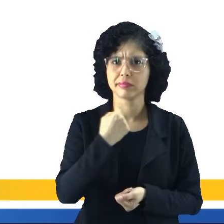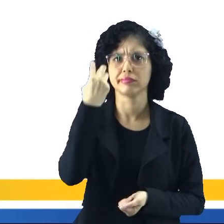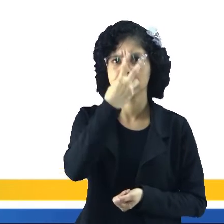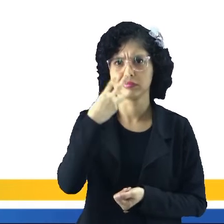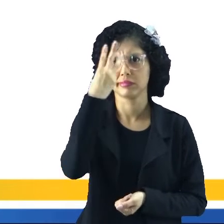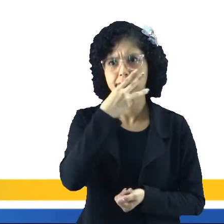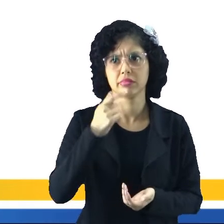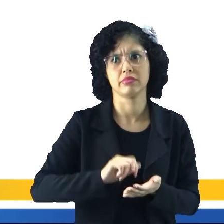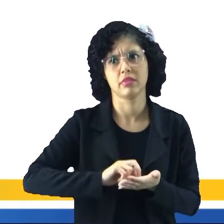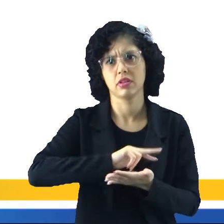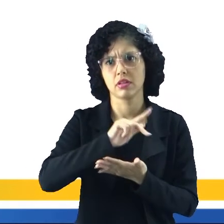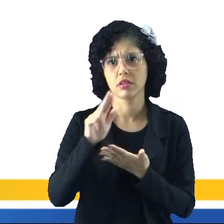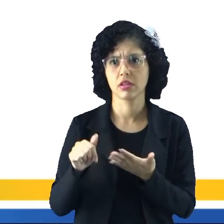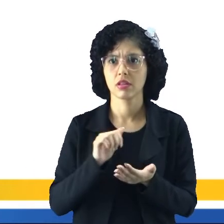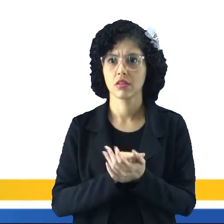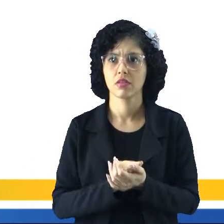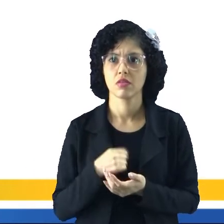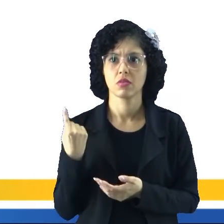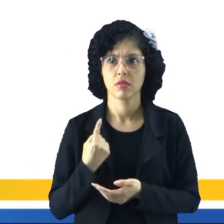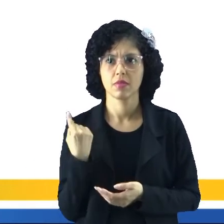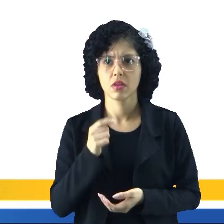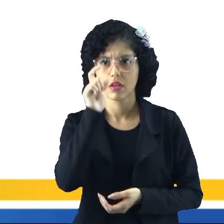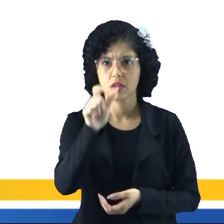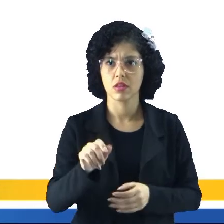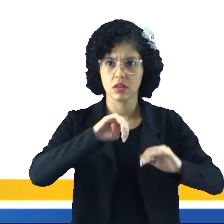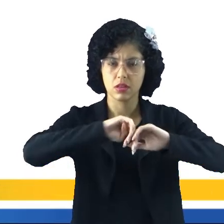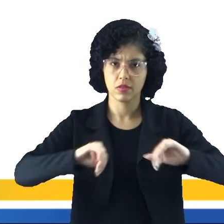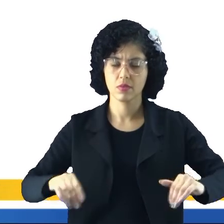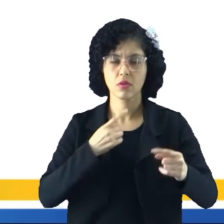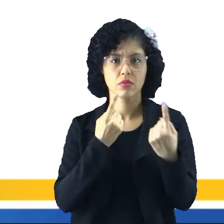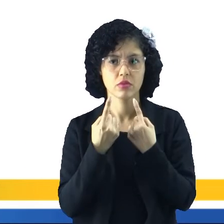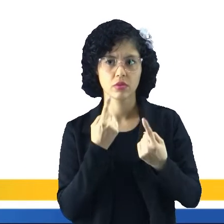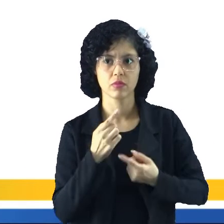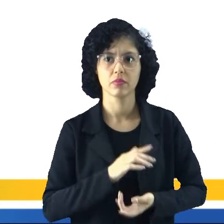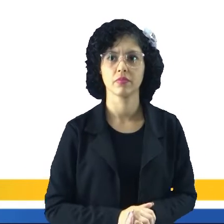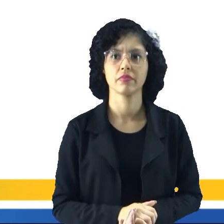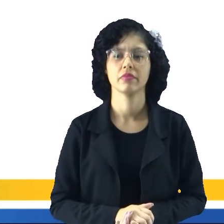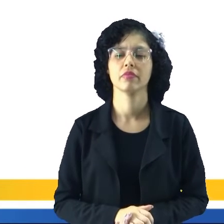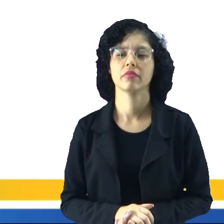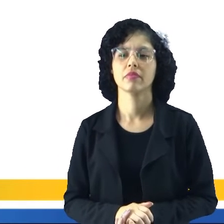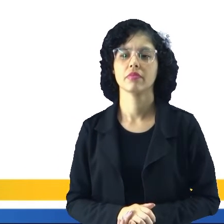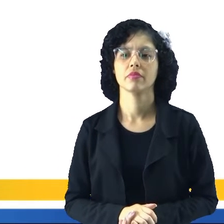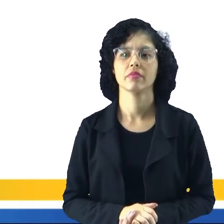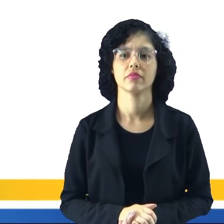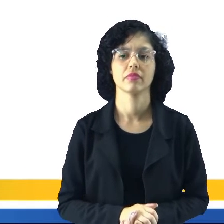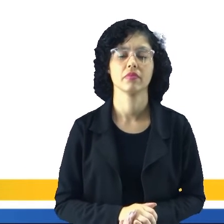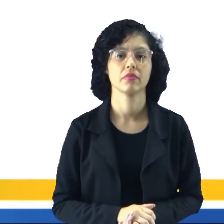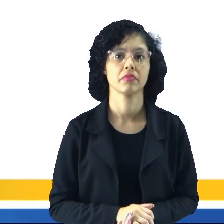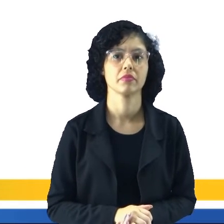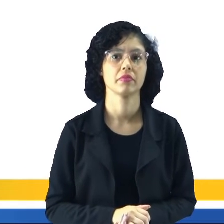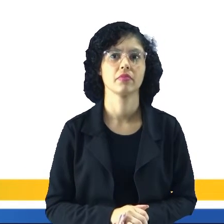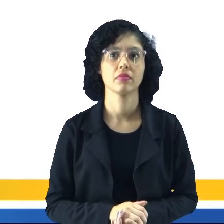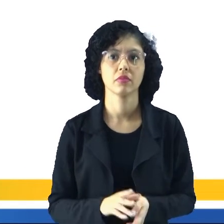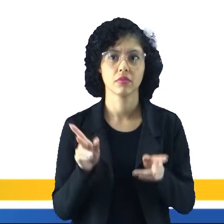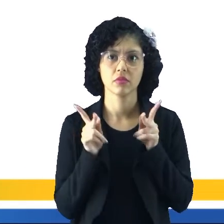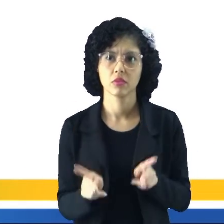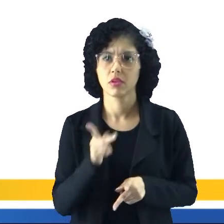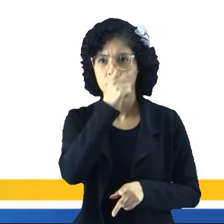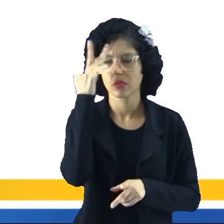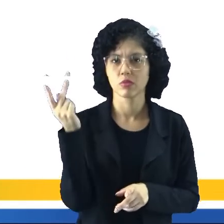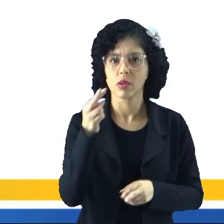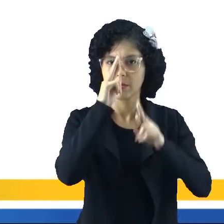conectadas ao indivíduo cujo comportamento destoa de seu discurso. Então vamos analisar aqui, né, item por item. A, postura de pessoas